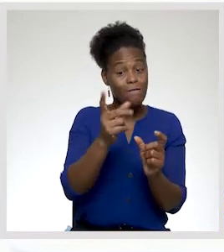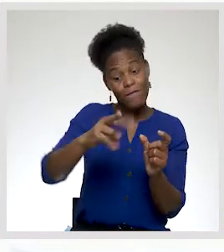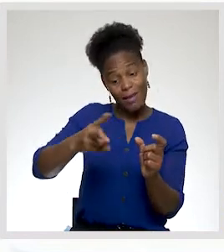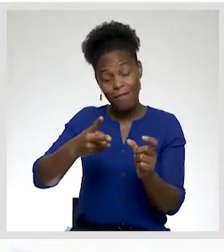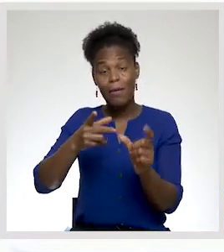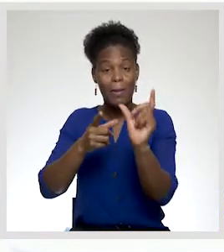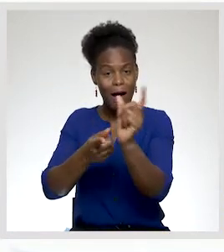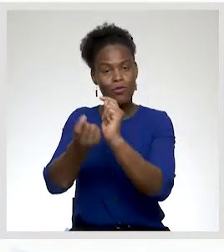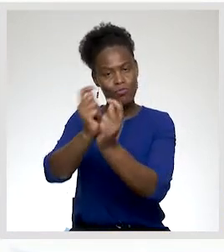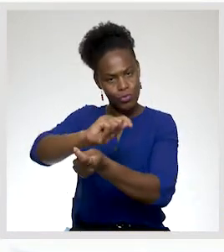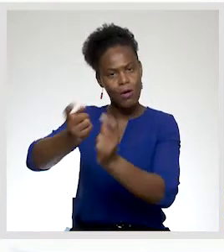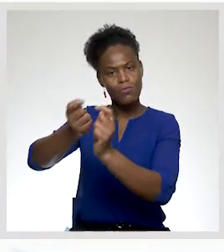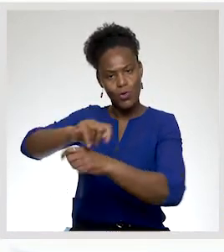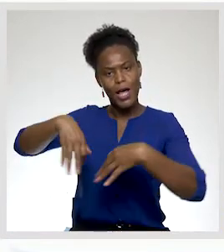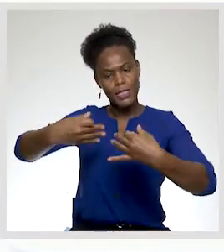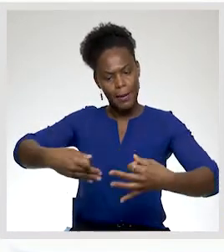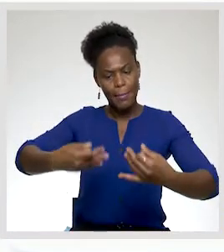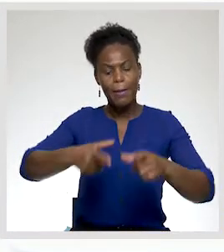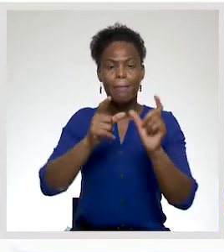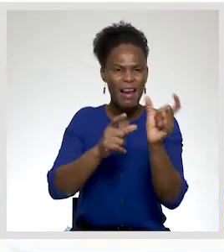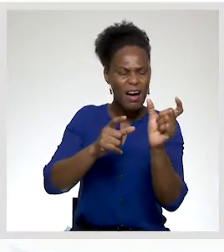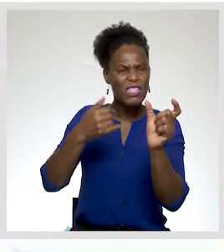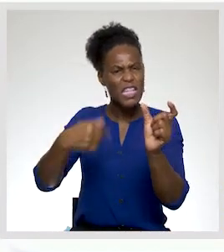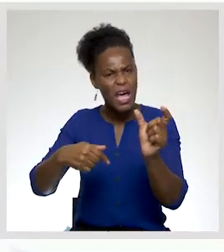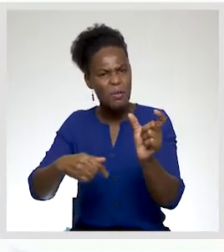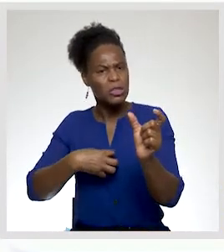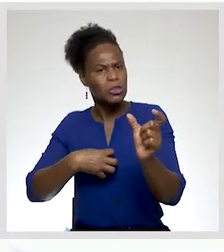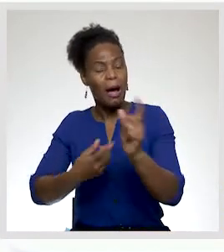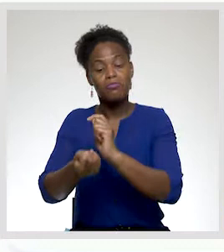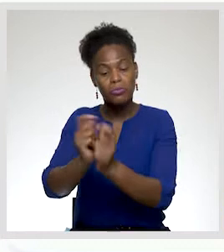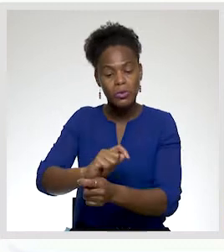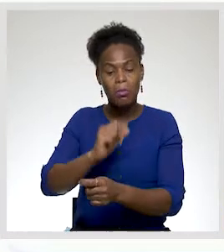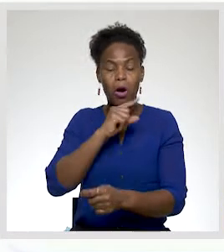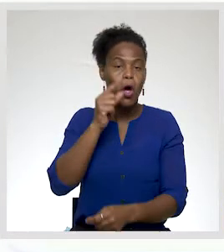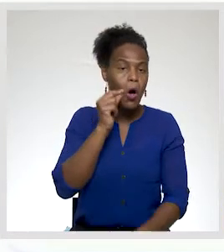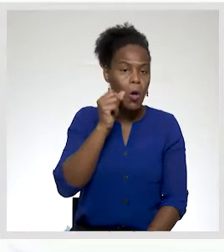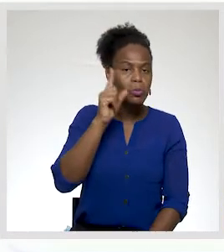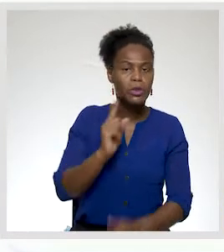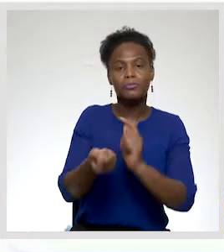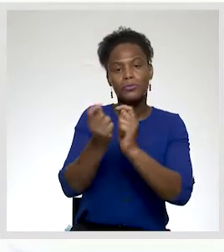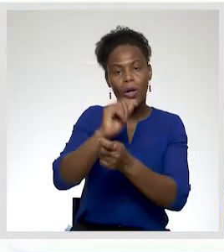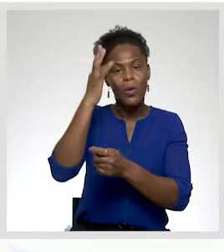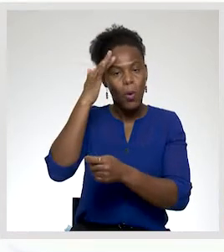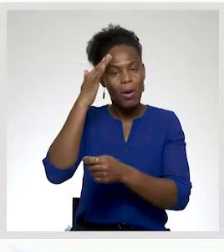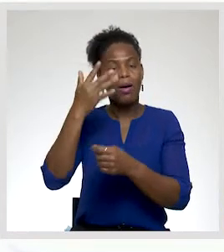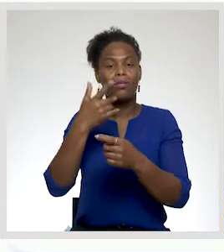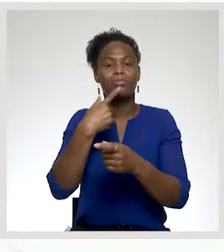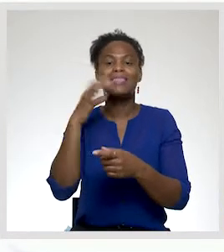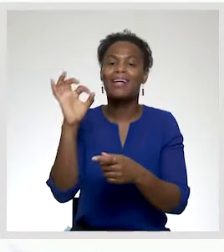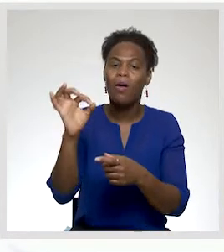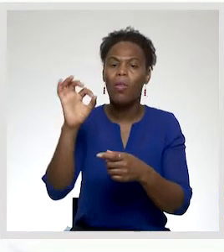variar. Podem ser flexionadas sem perder o sentido. Podem mudar em género, em número, em grau,